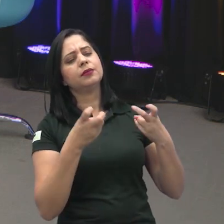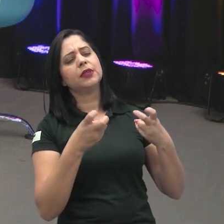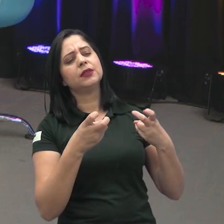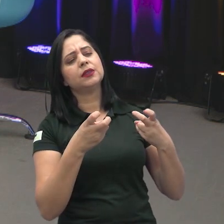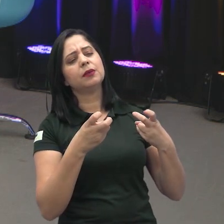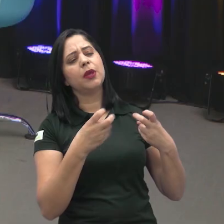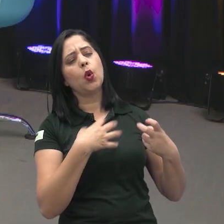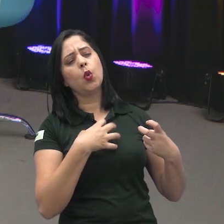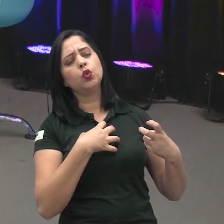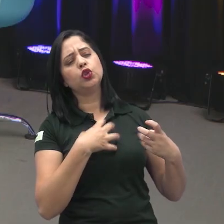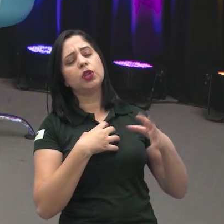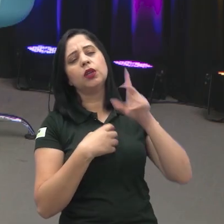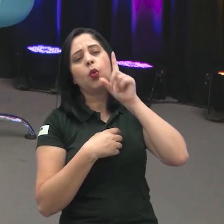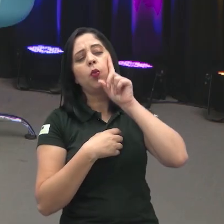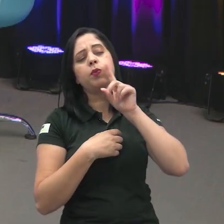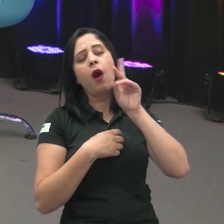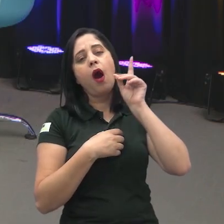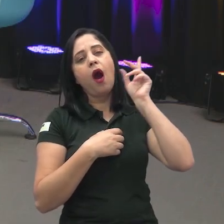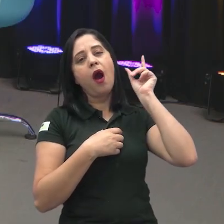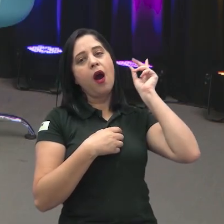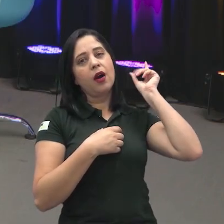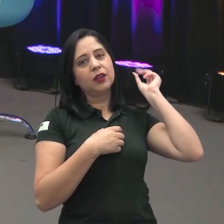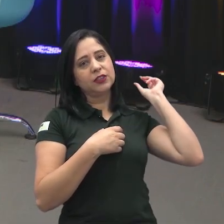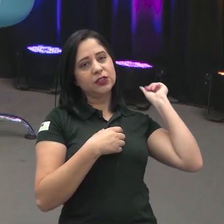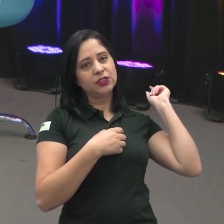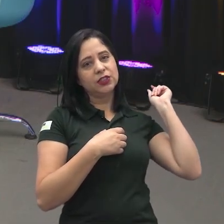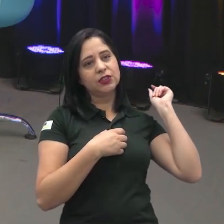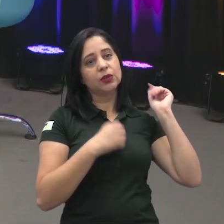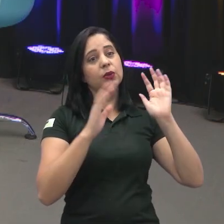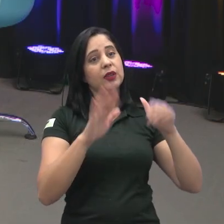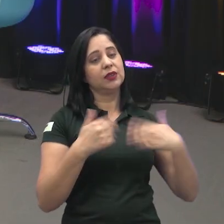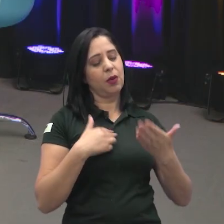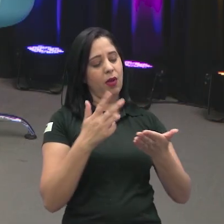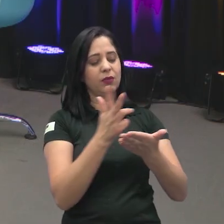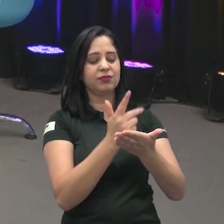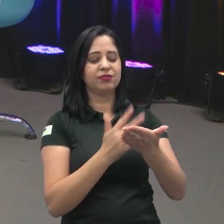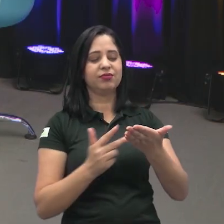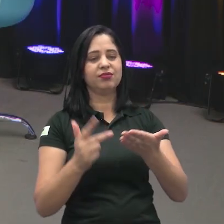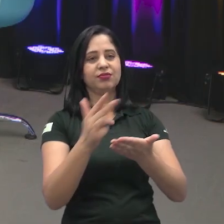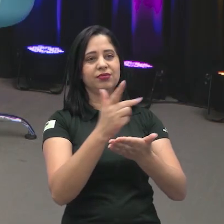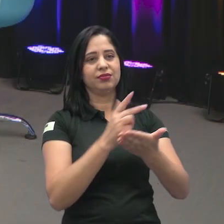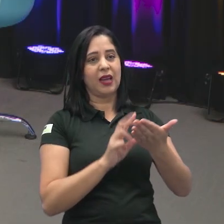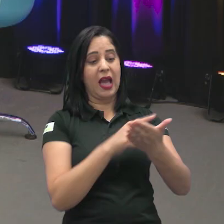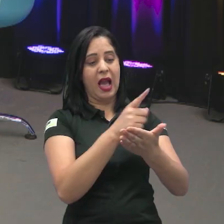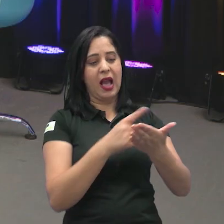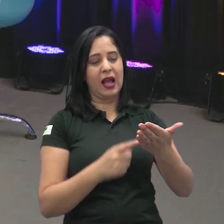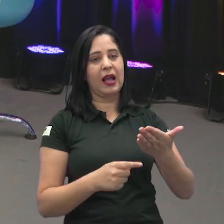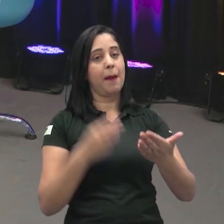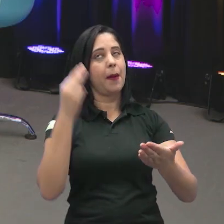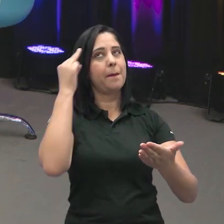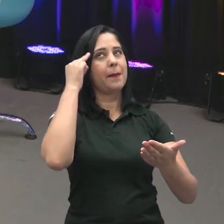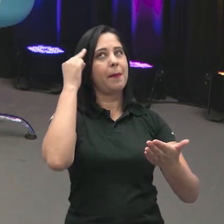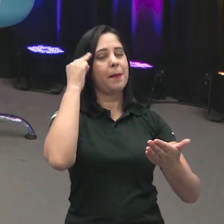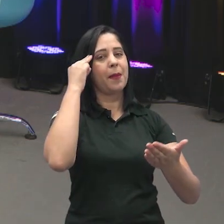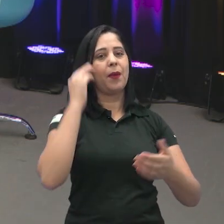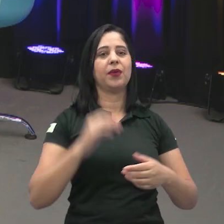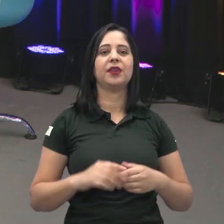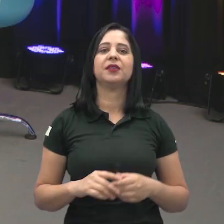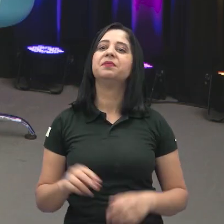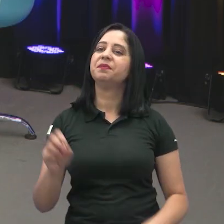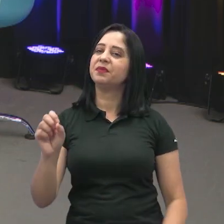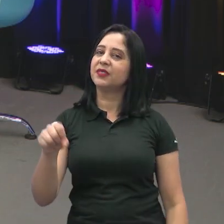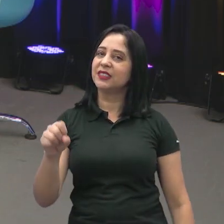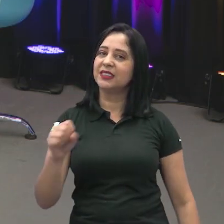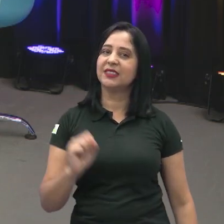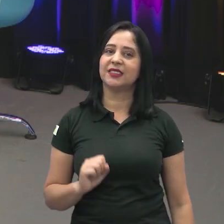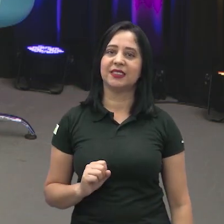muito antigas para a capa, que isso é já uma memória uma também. memória e um olhar mais contemporâneo para esse Ela fez essa agenda trabalho. maravilhosa